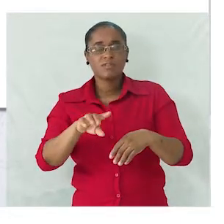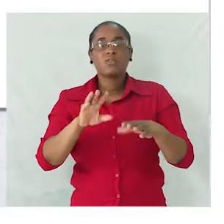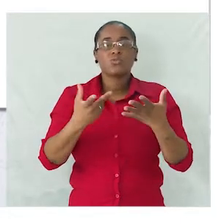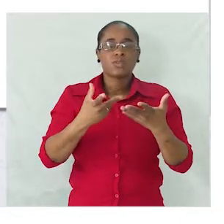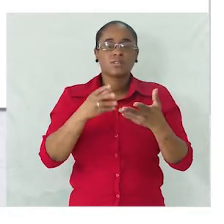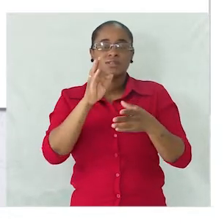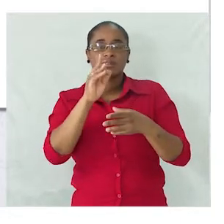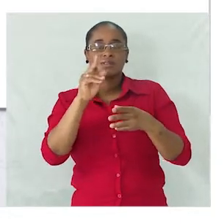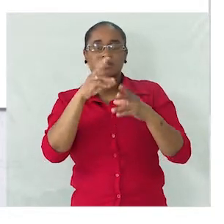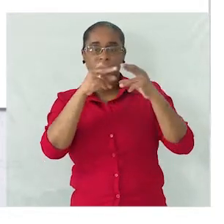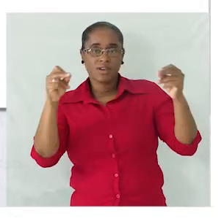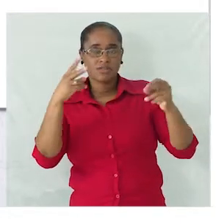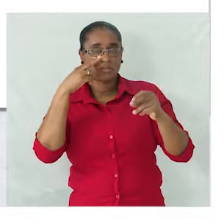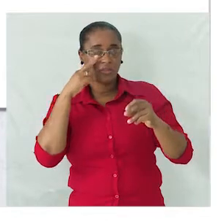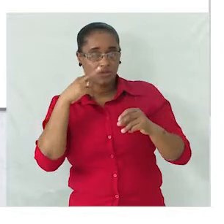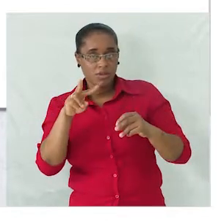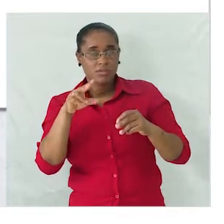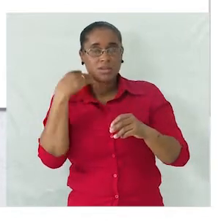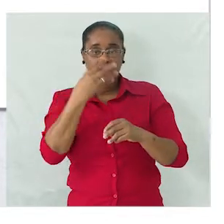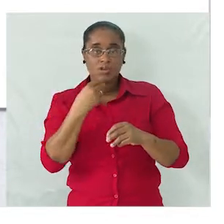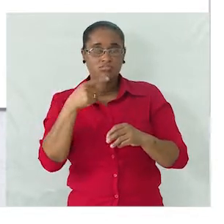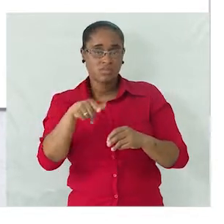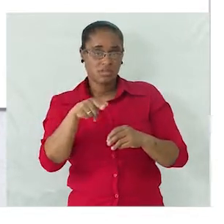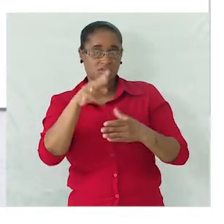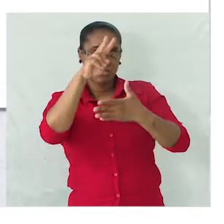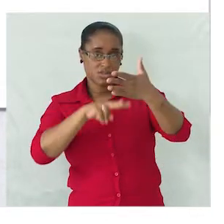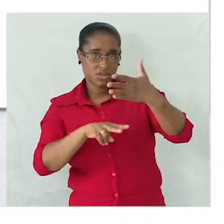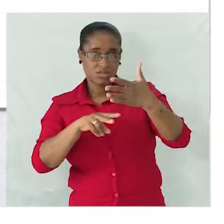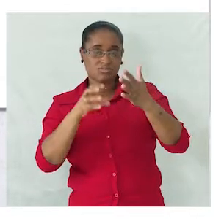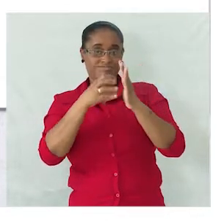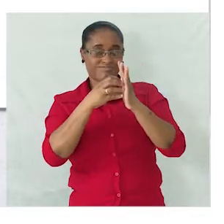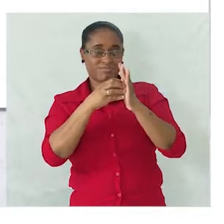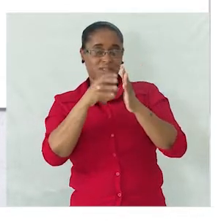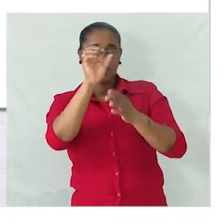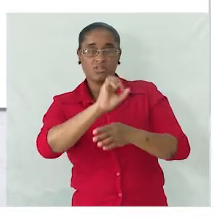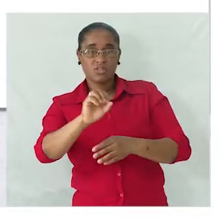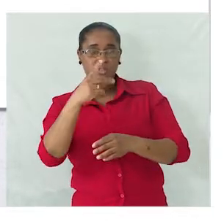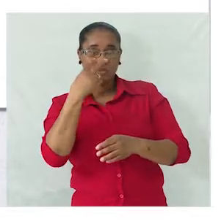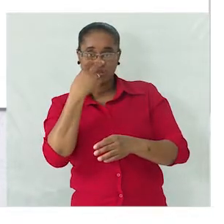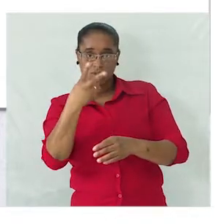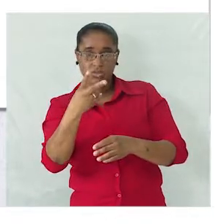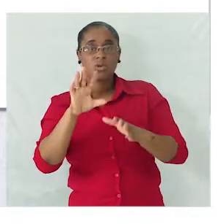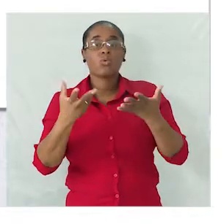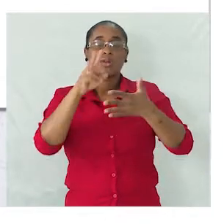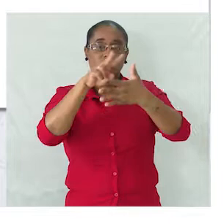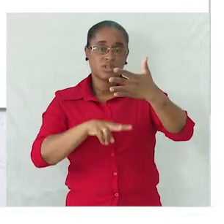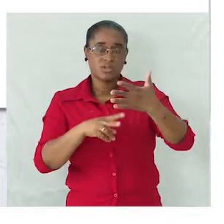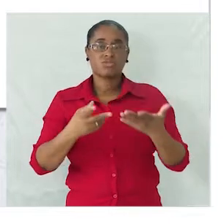trouxe aqui um texto que, pela mancha gráfica, vocês já devem saber de que tipo de texto se trata, qual é o